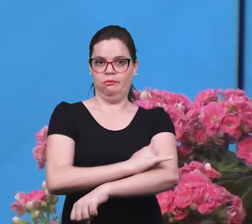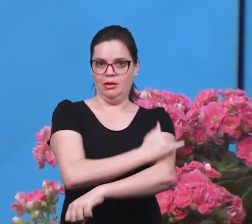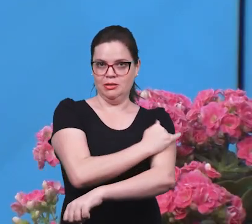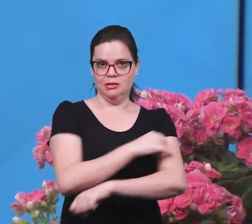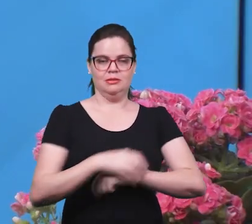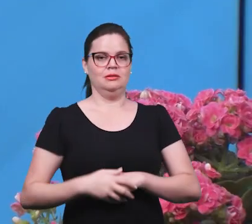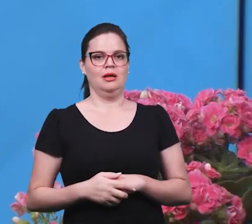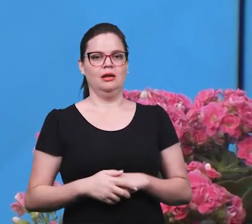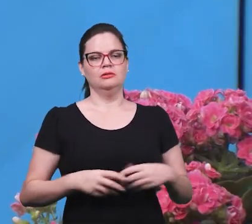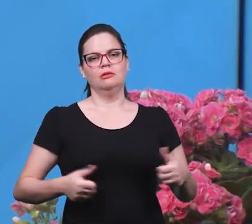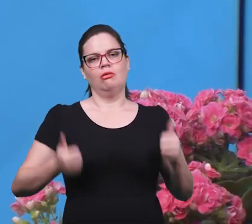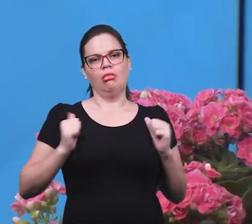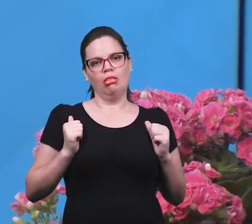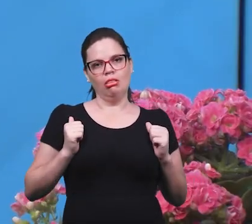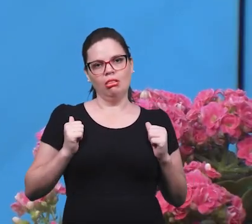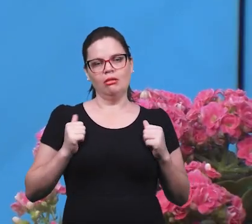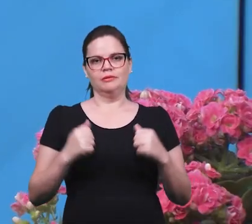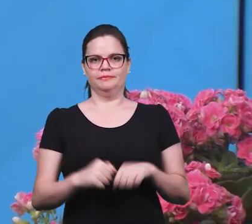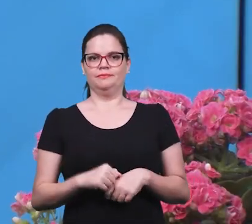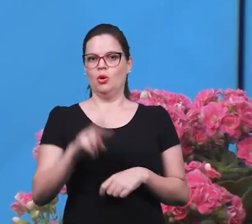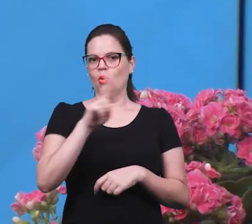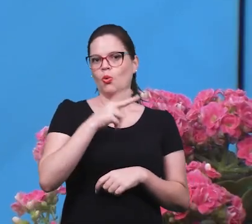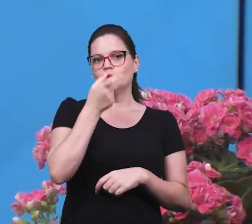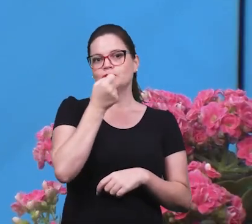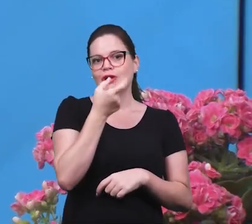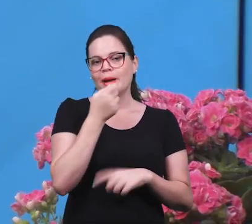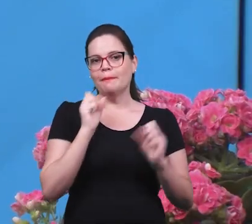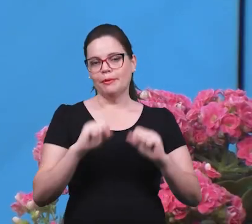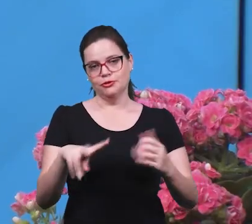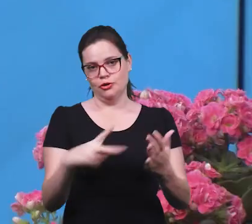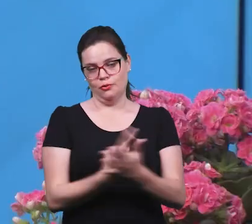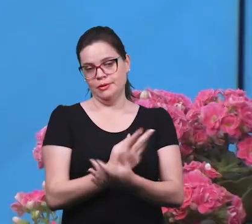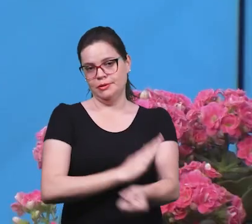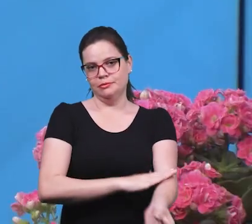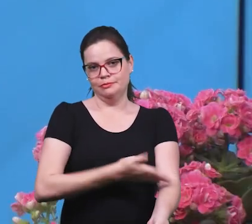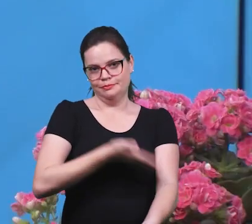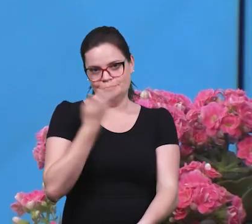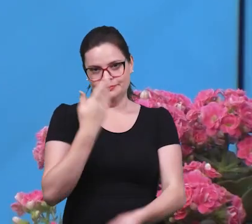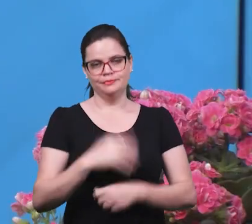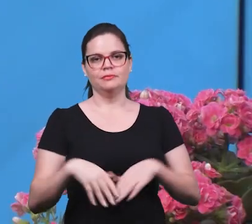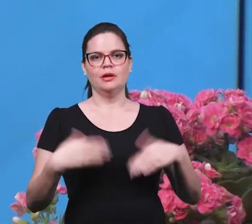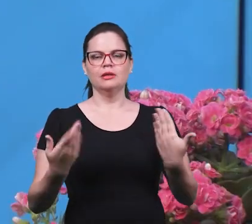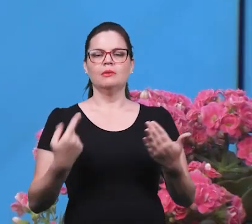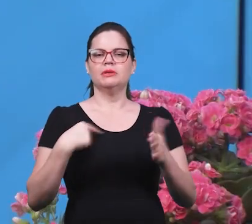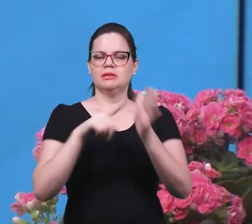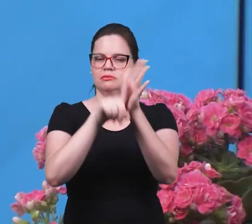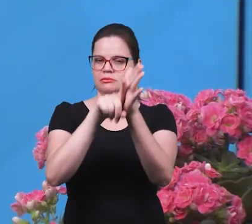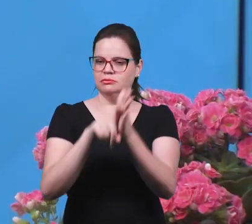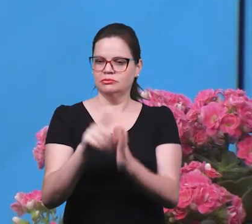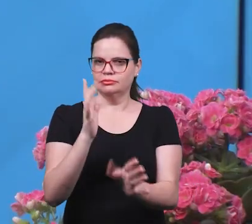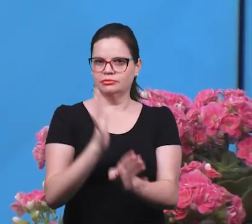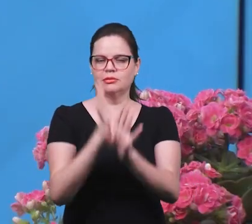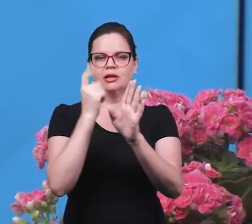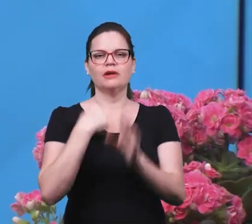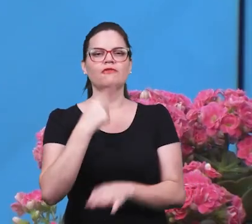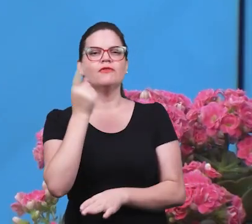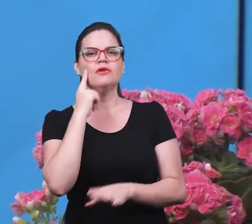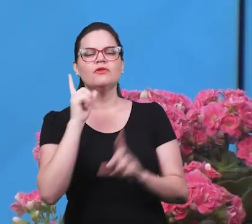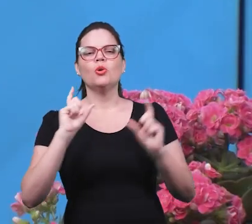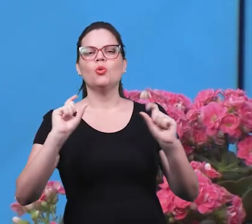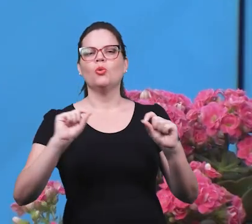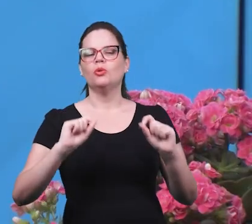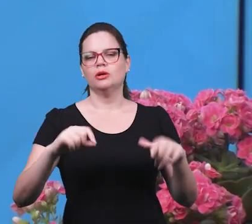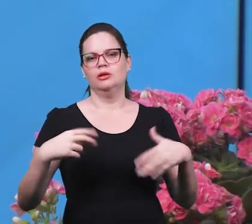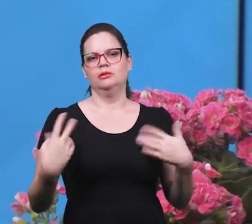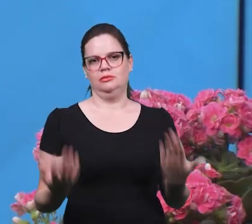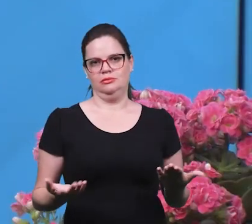sedentarismo, uso de medicações, os hábitos de vida é que vão fazer essas causas ali que a gente vai trabalhar. Mas a